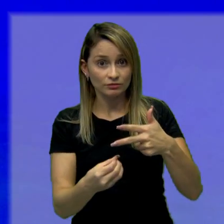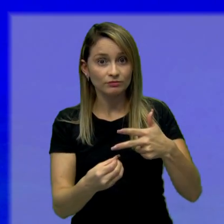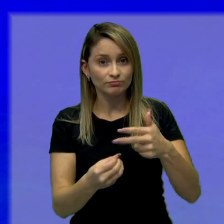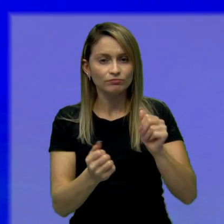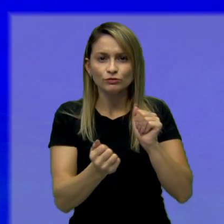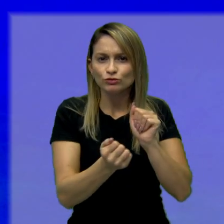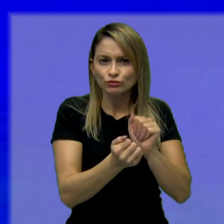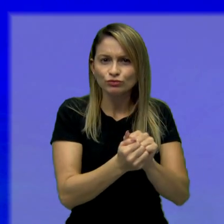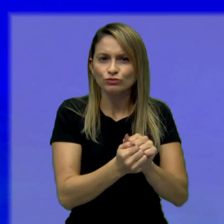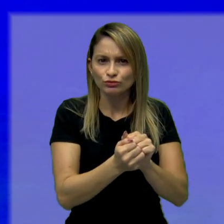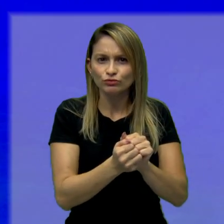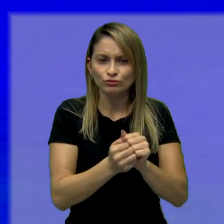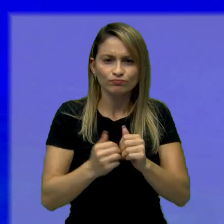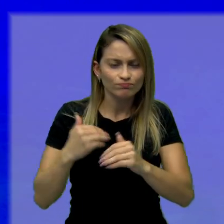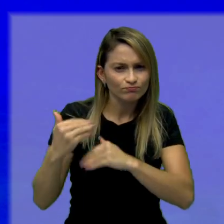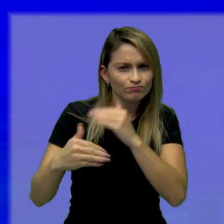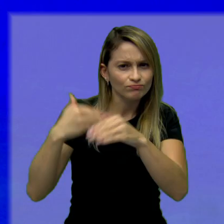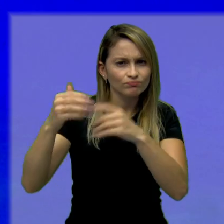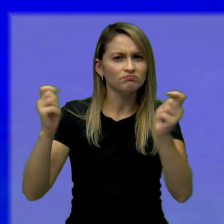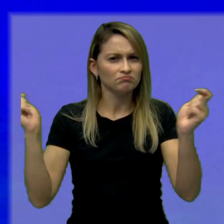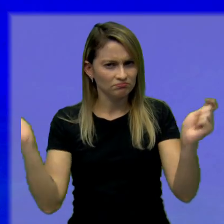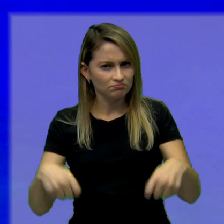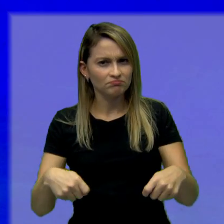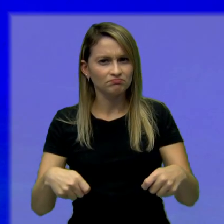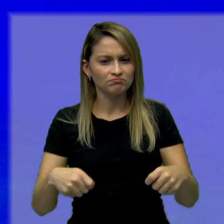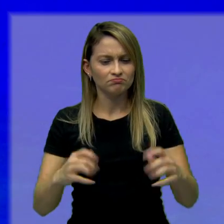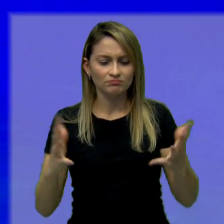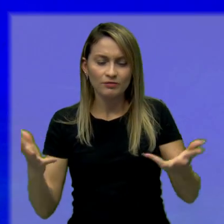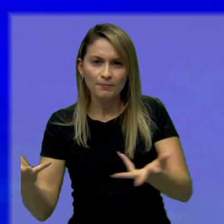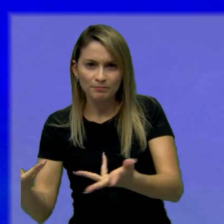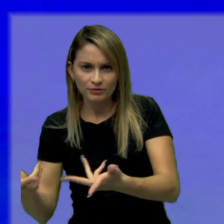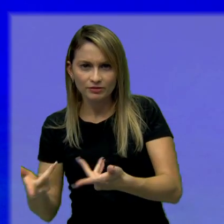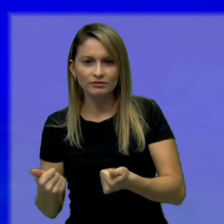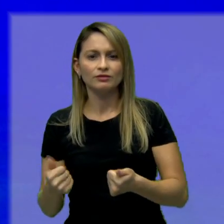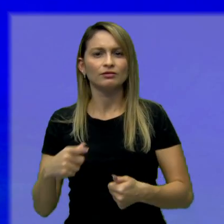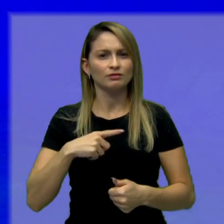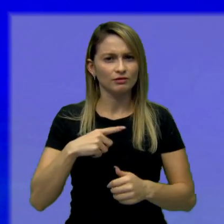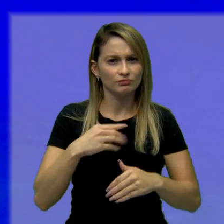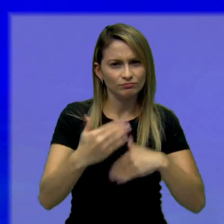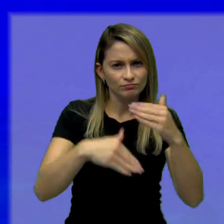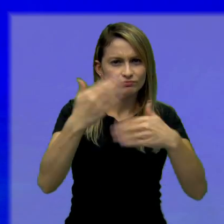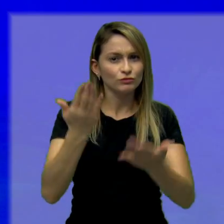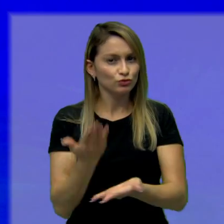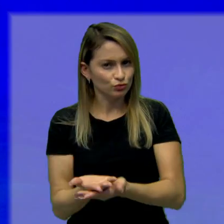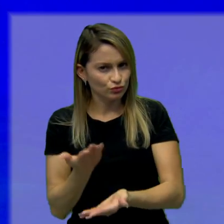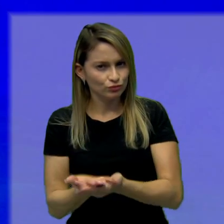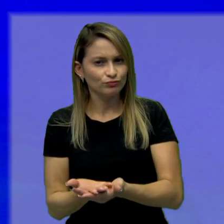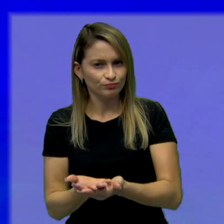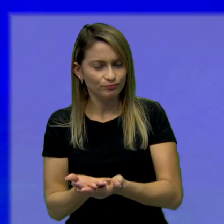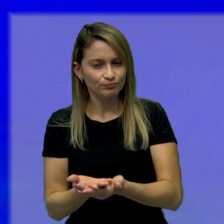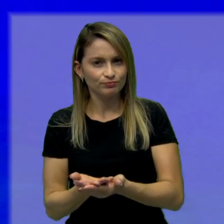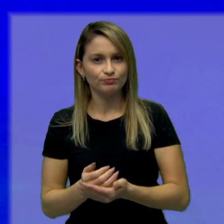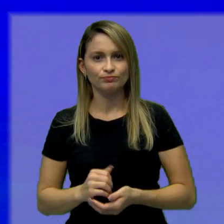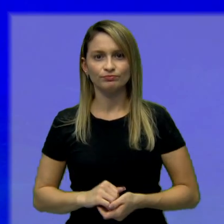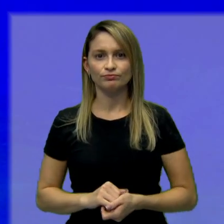tenho certeza que você vai desenvolver essa competência e habilidade e a gente vai crescer muito com essa